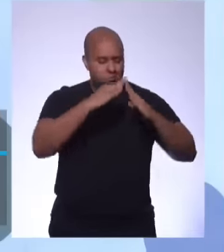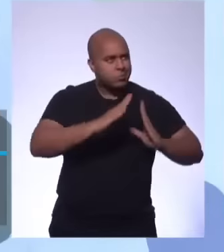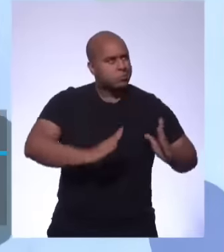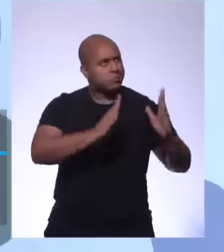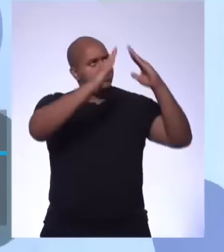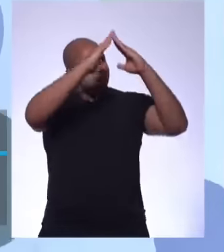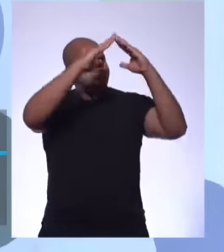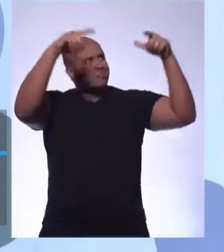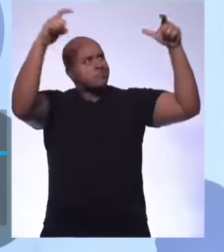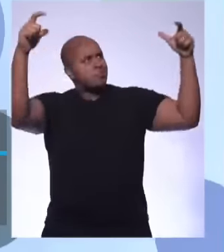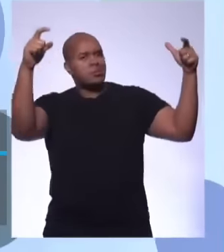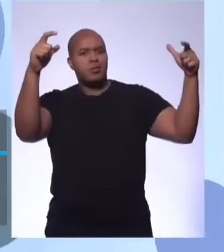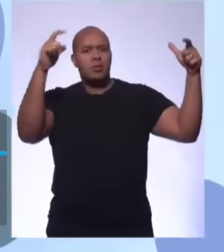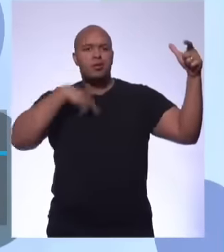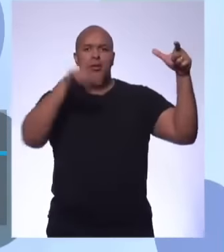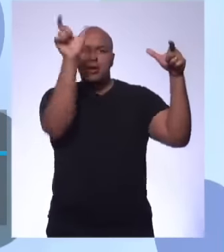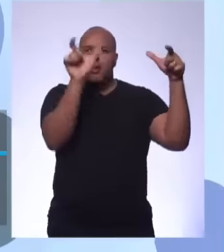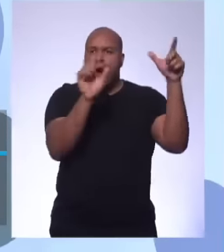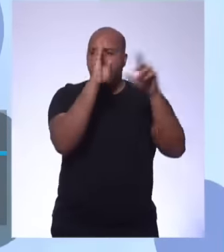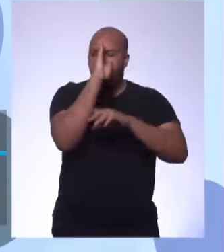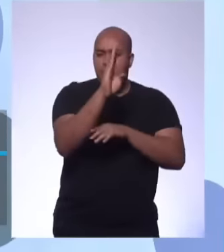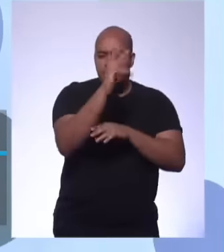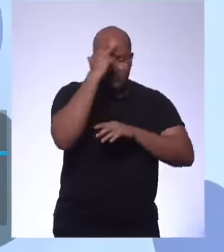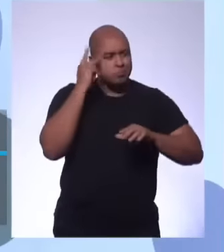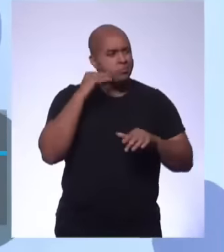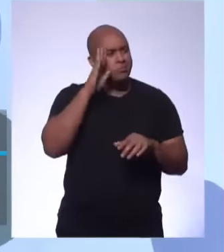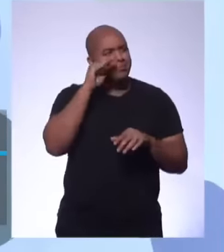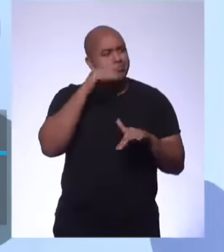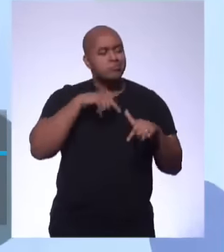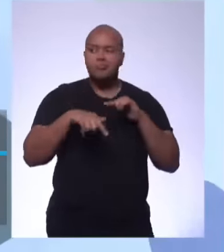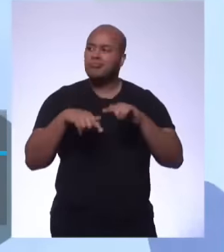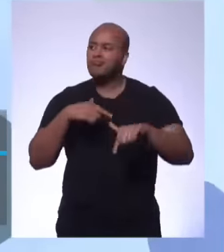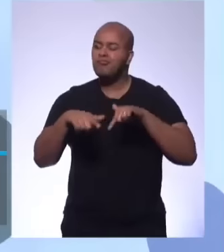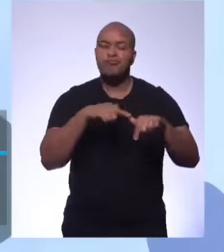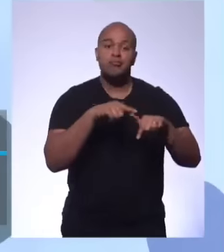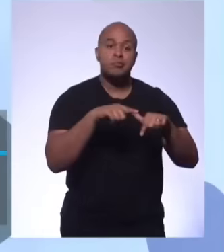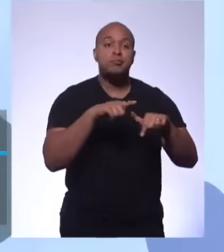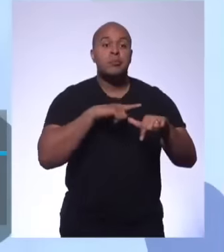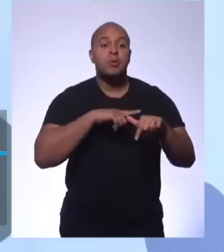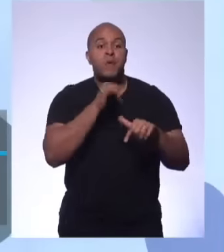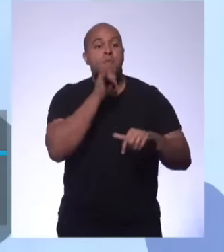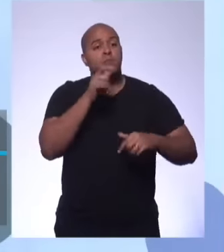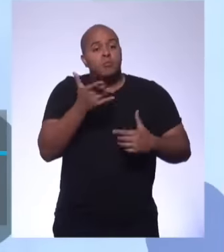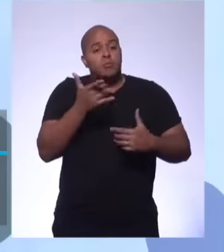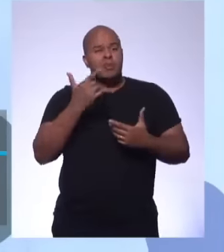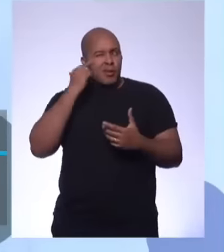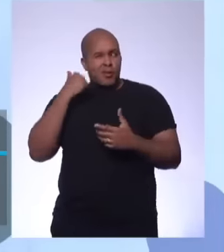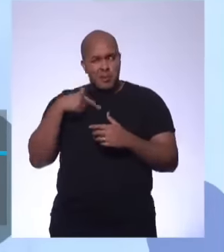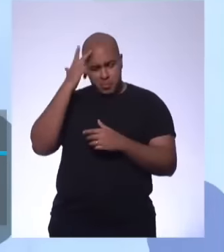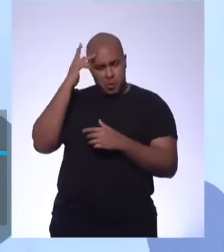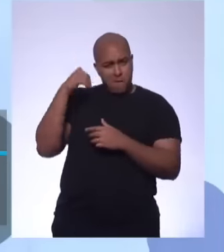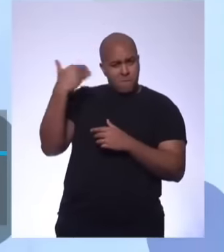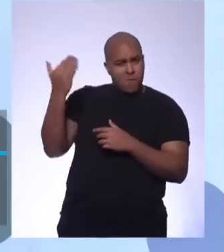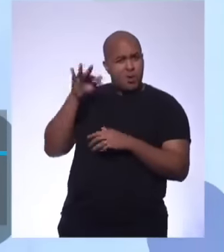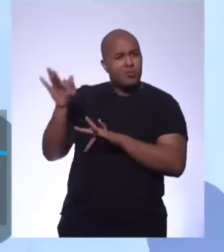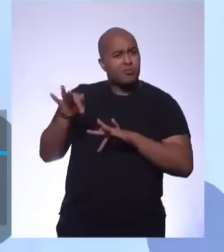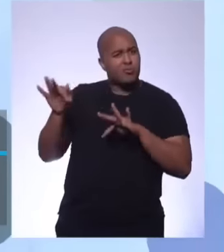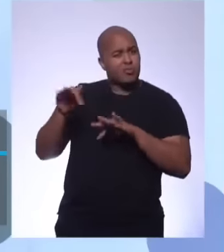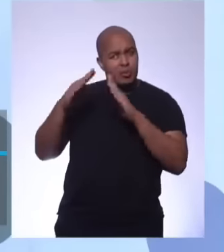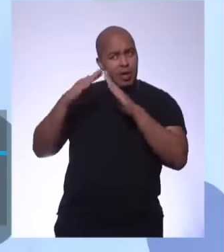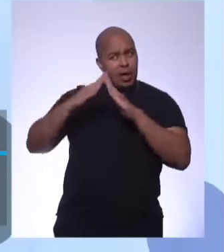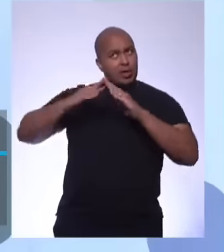a figura principal e os servos estão trabalhando ali. Existia uma questão aí, por exemplo, porque fora dos castelos, dos feudos, eram